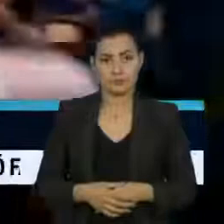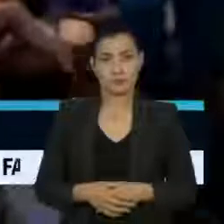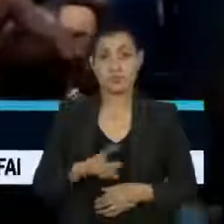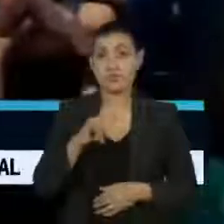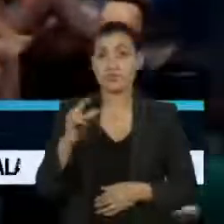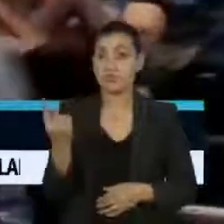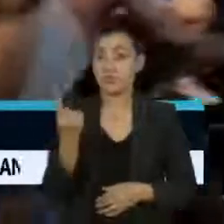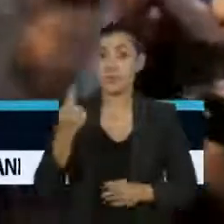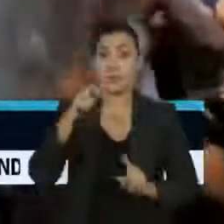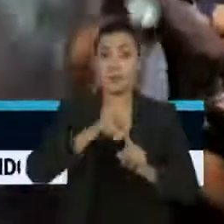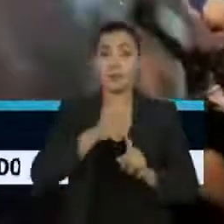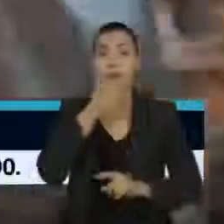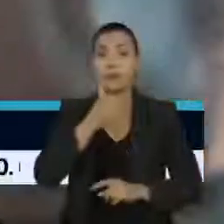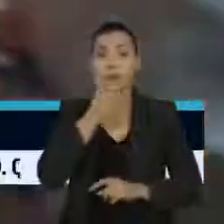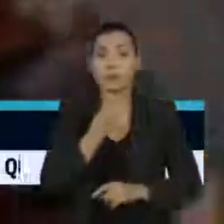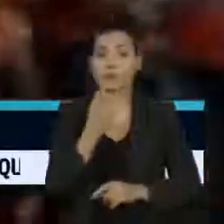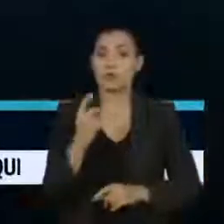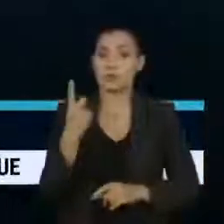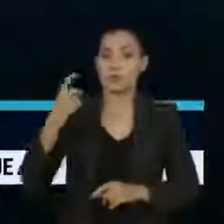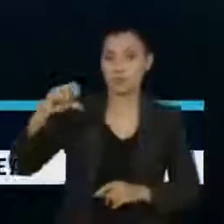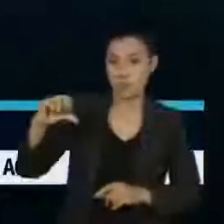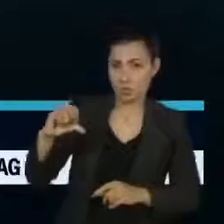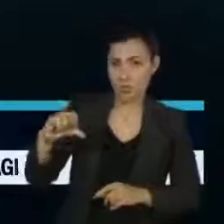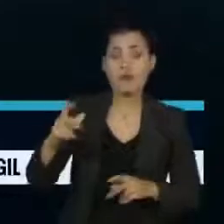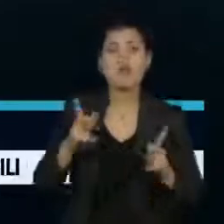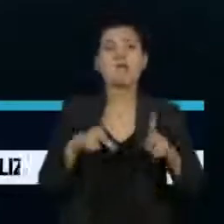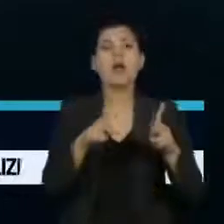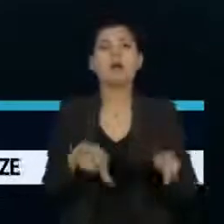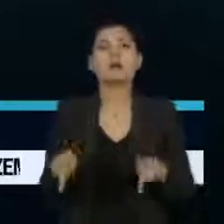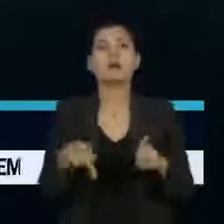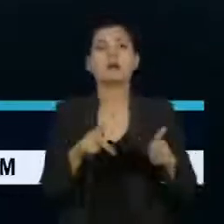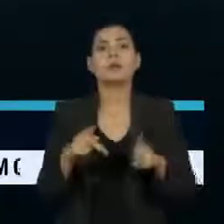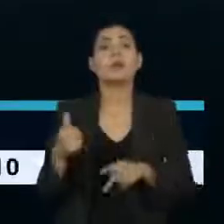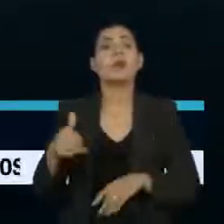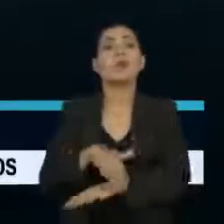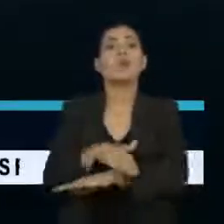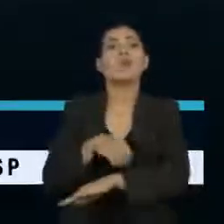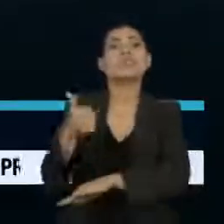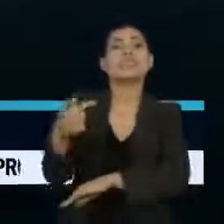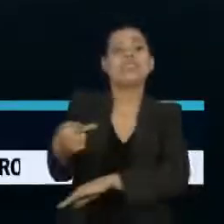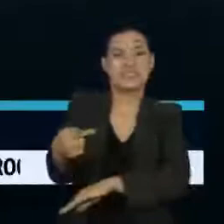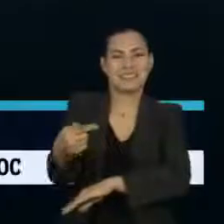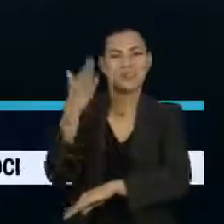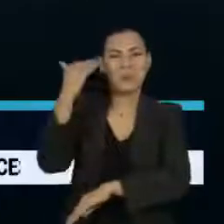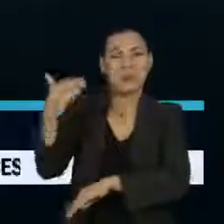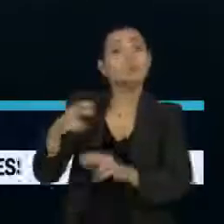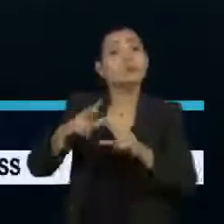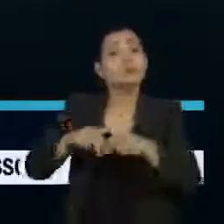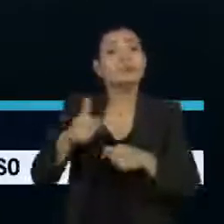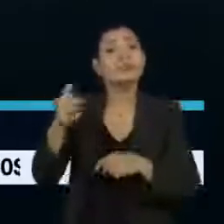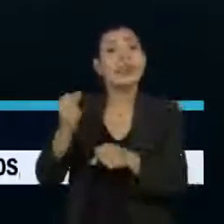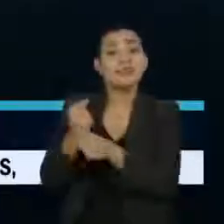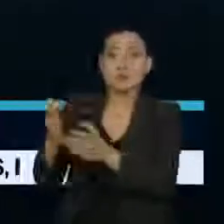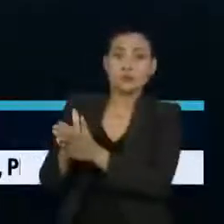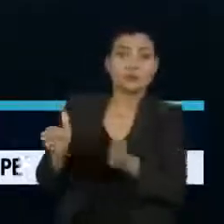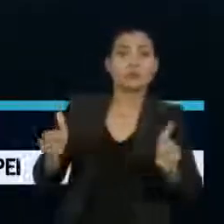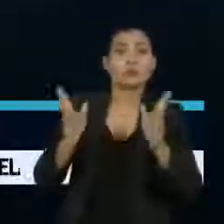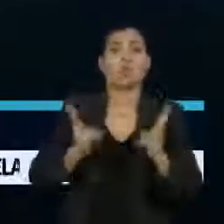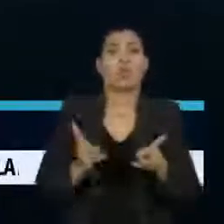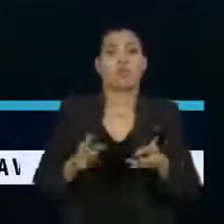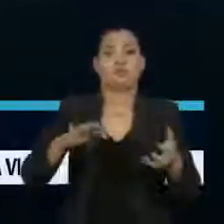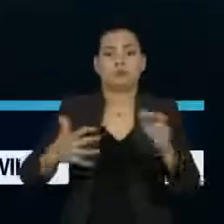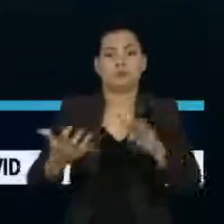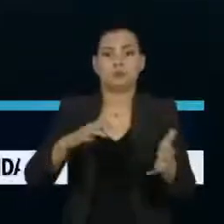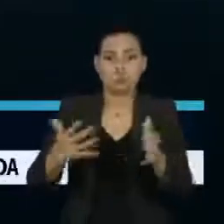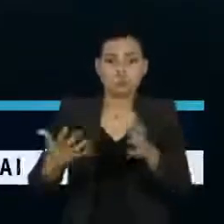dia 1º de dezembro de 2019, no baile funk da 17, que acontece há pelo menos 10 anos em